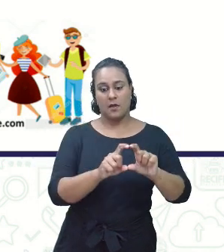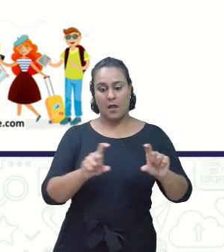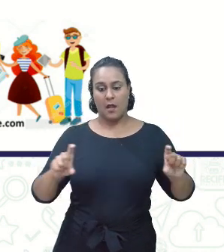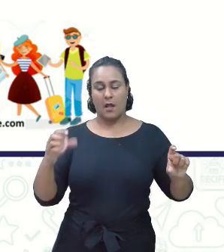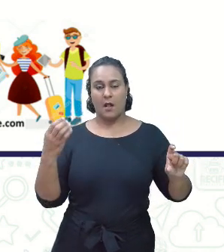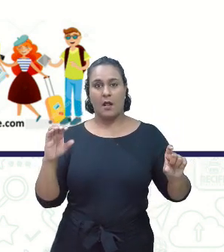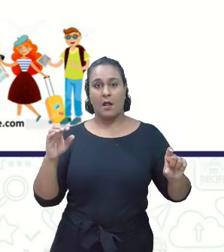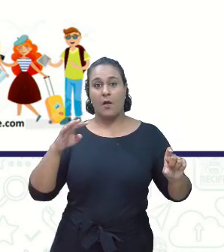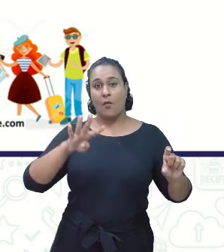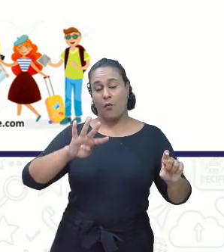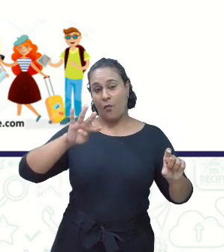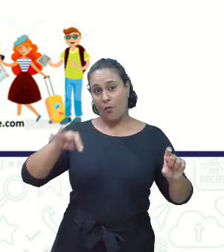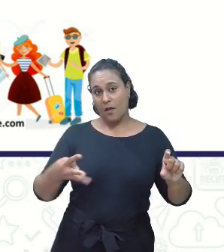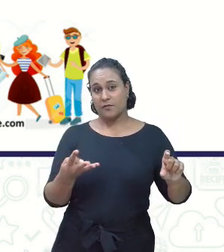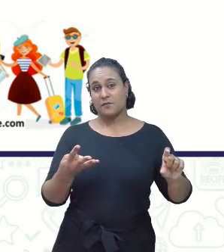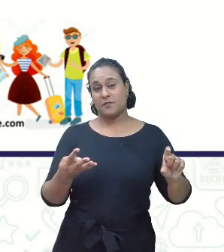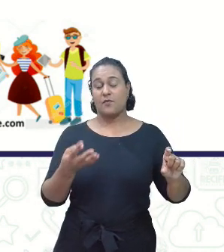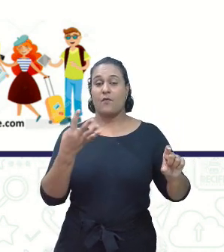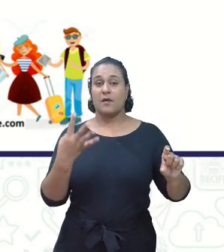tem